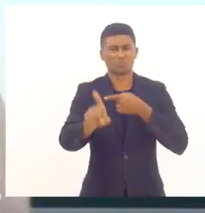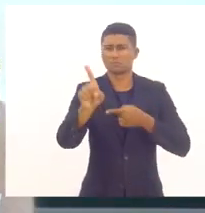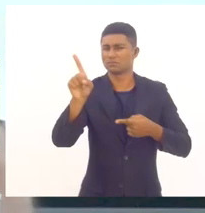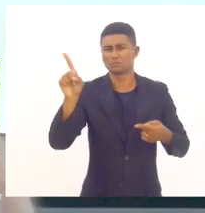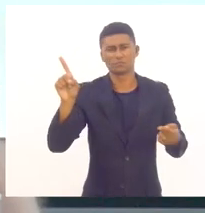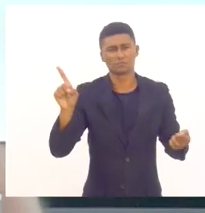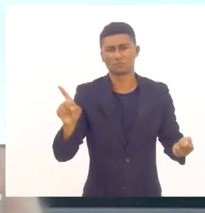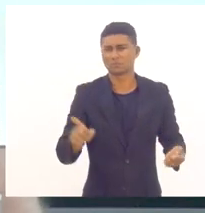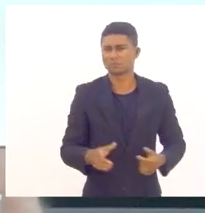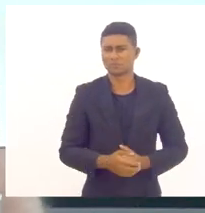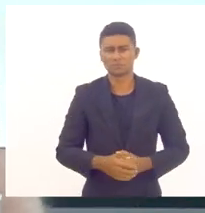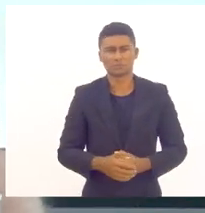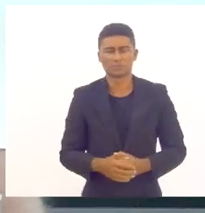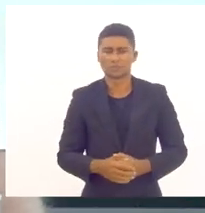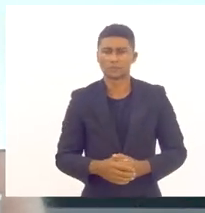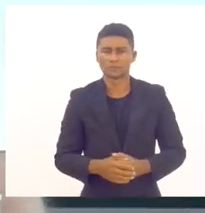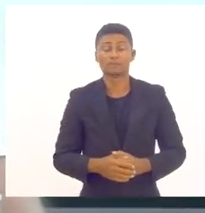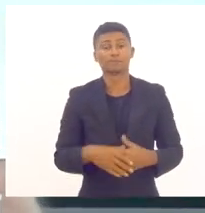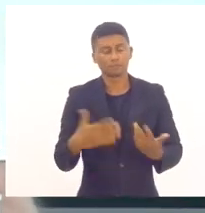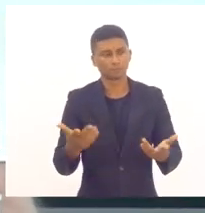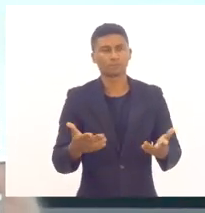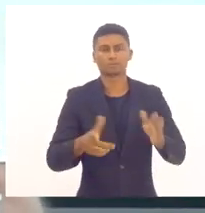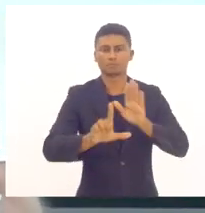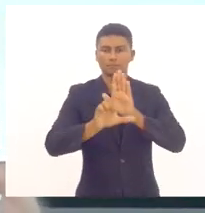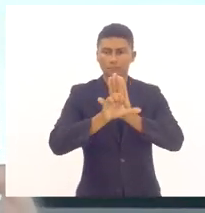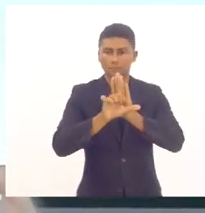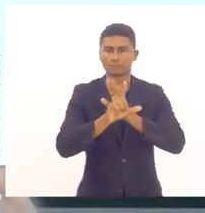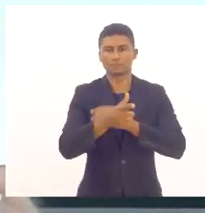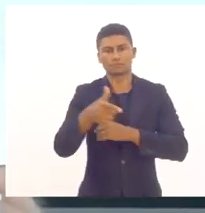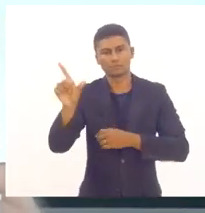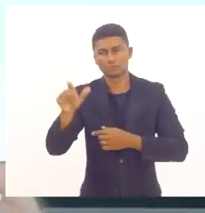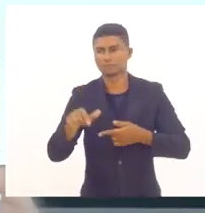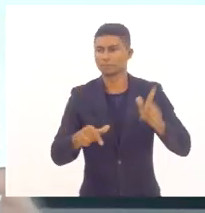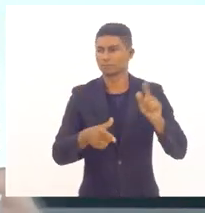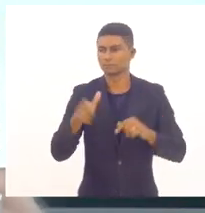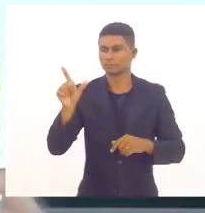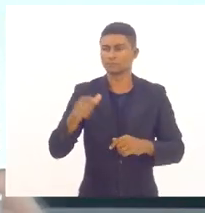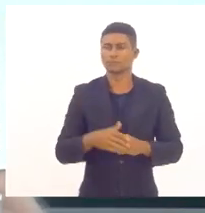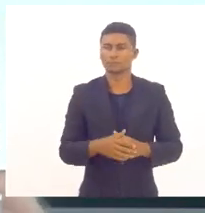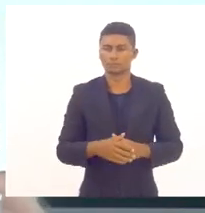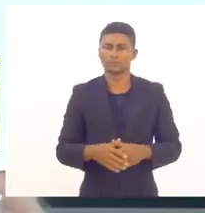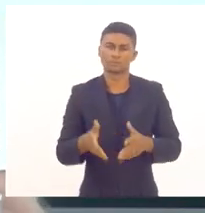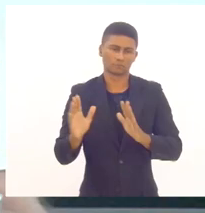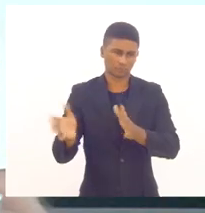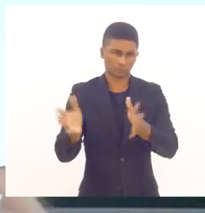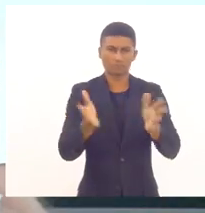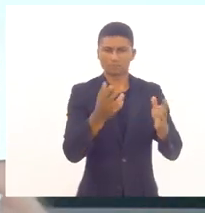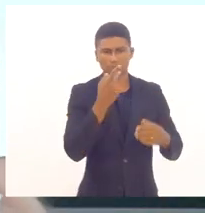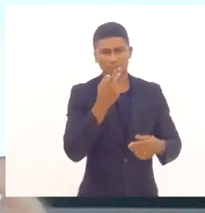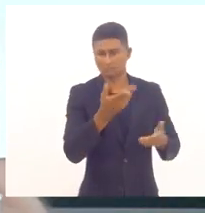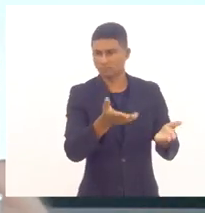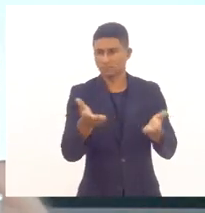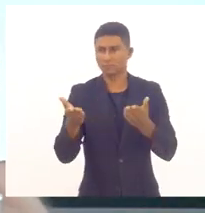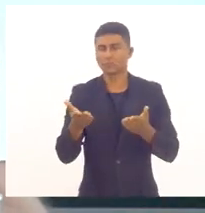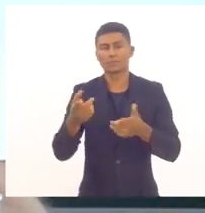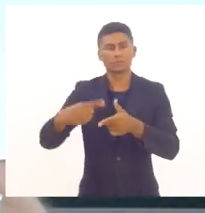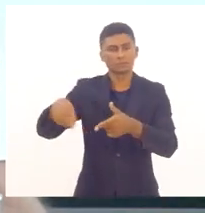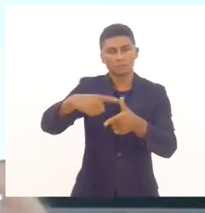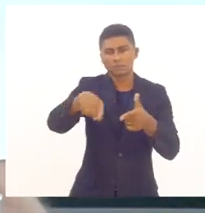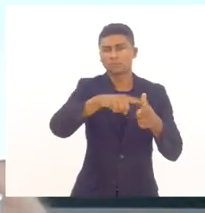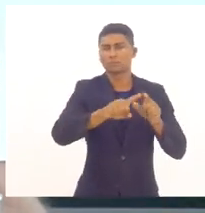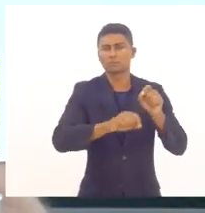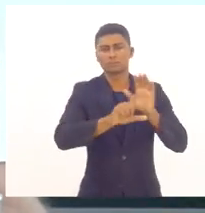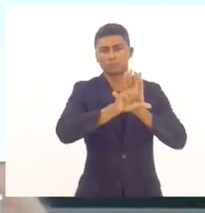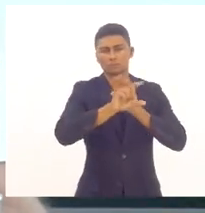Com relação às outras leis, né, que foi falado aqui, o que está dando mais problema é a